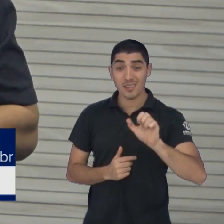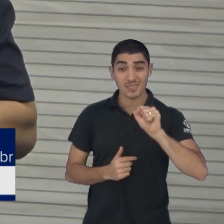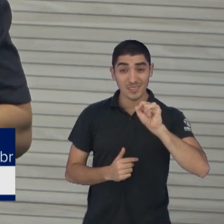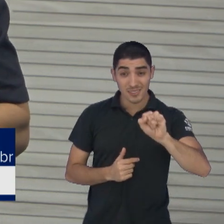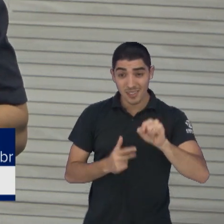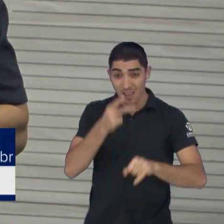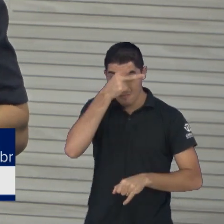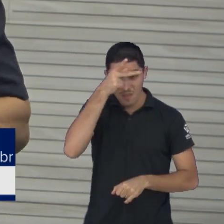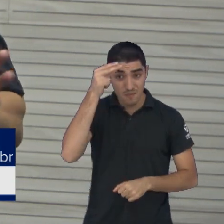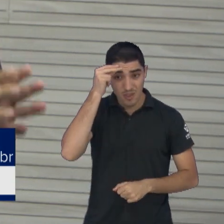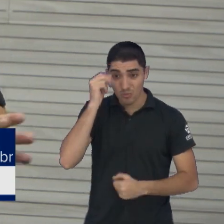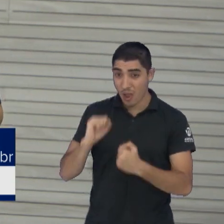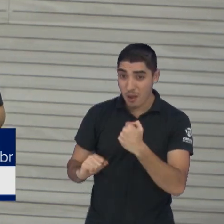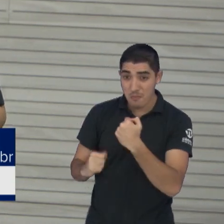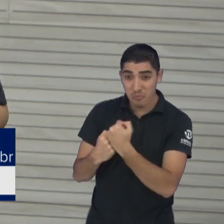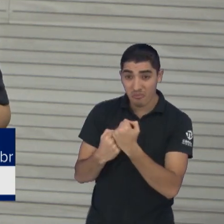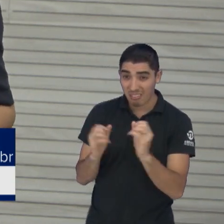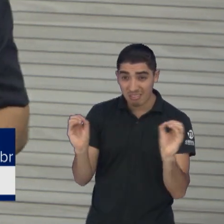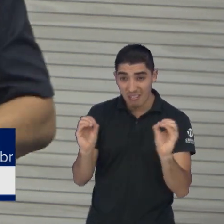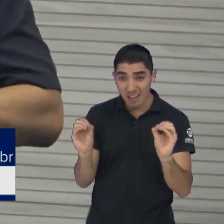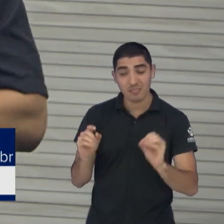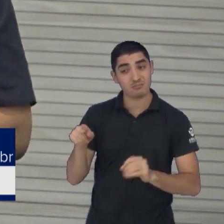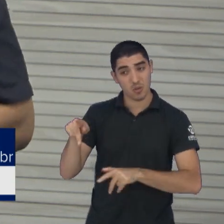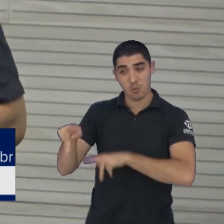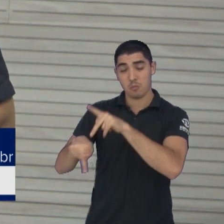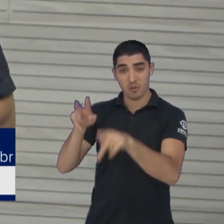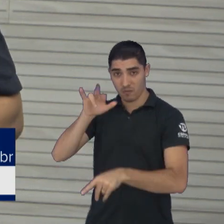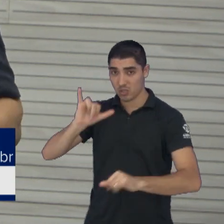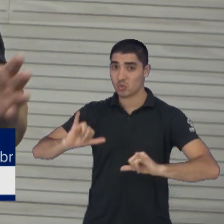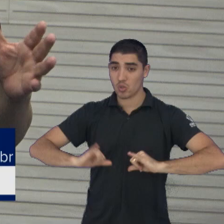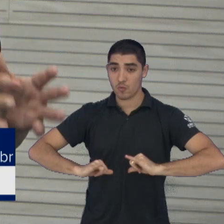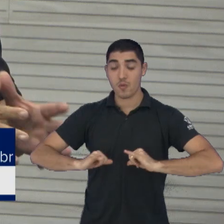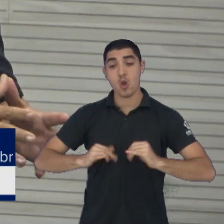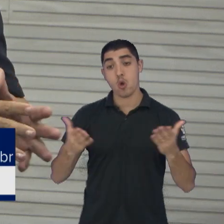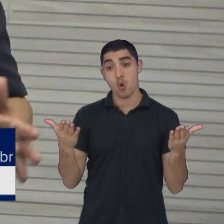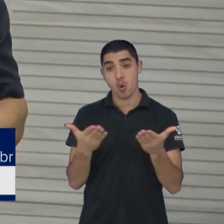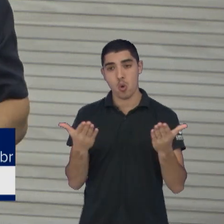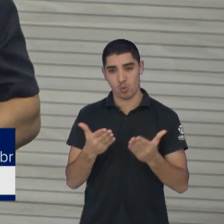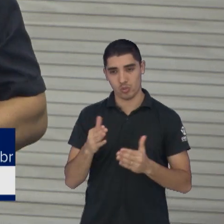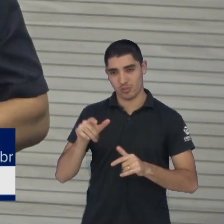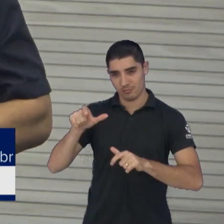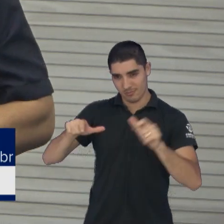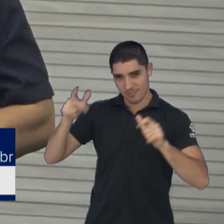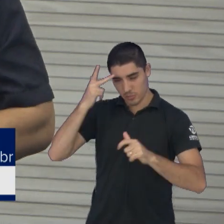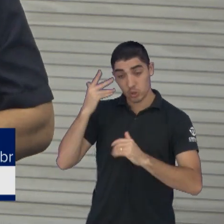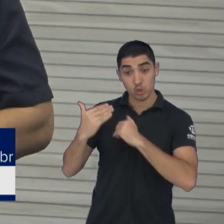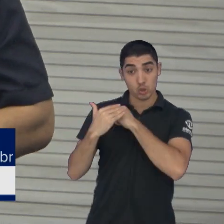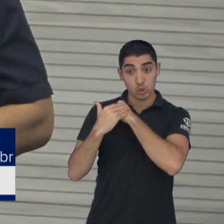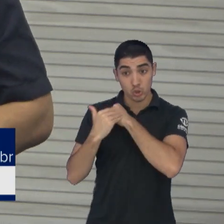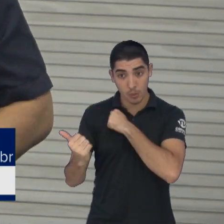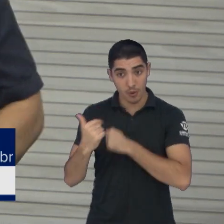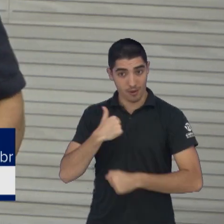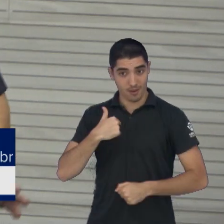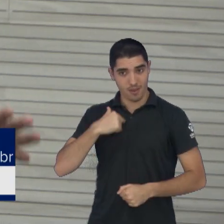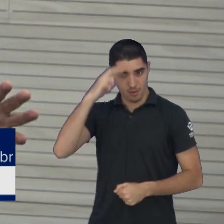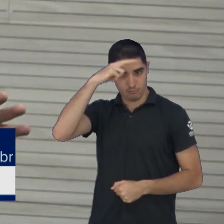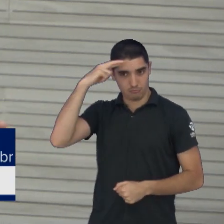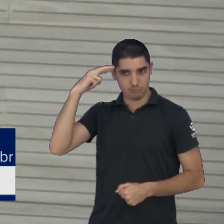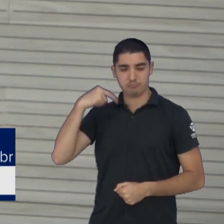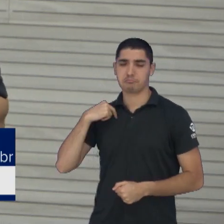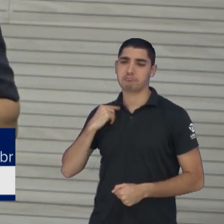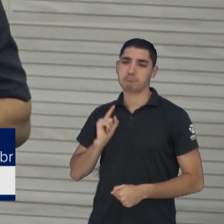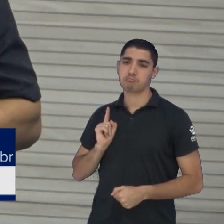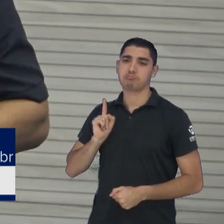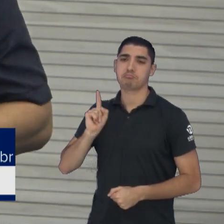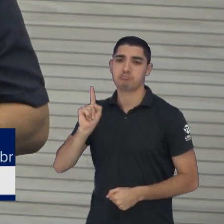governo fica difícil, a população está sofrendo. Hoje, a população chamou o vereador até o local, porque já